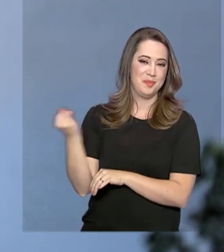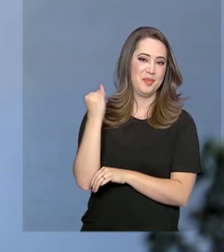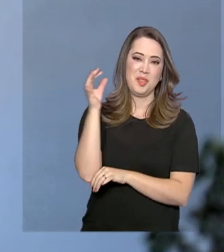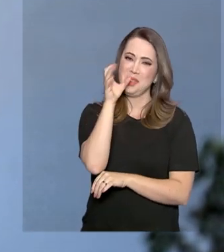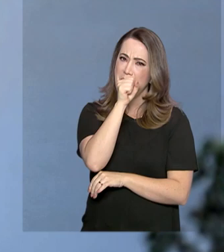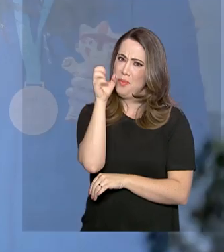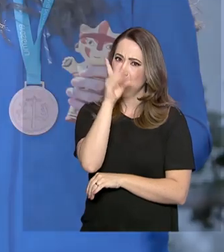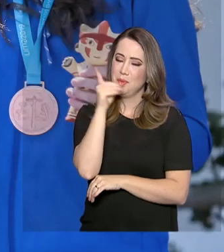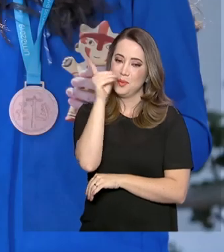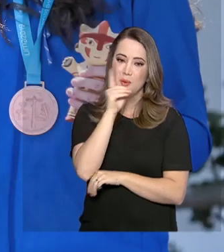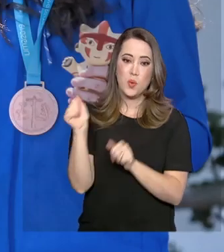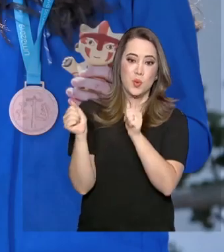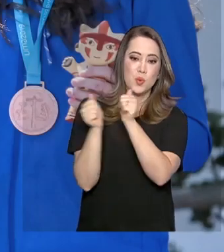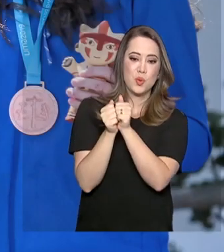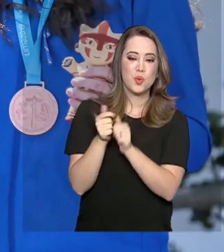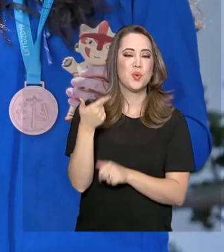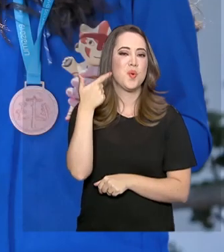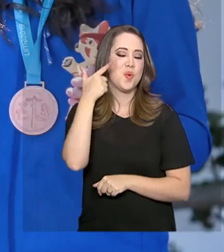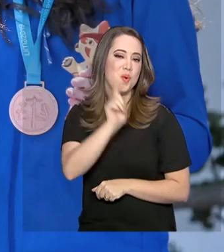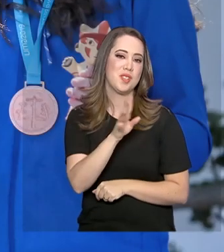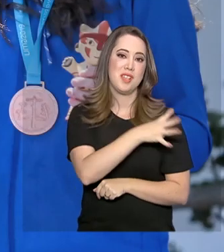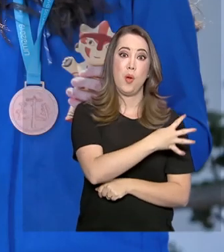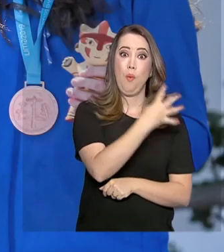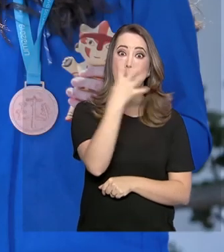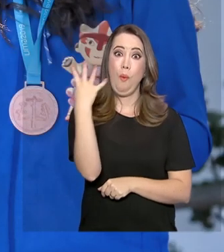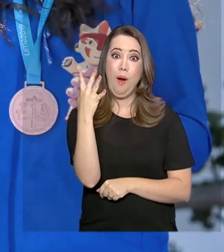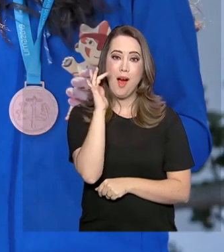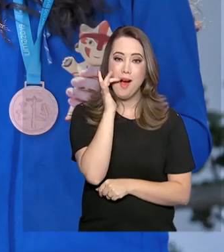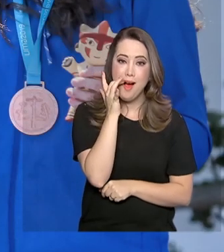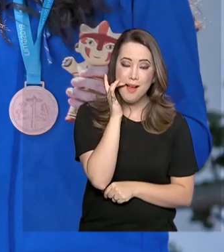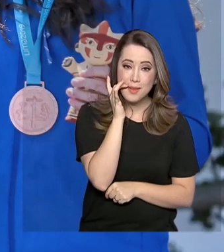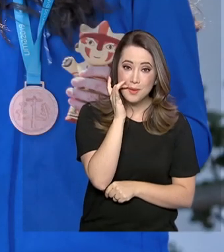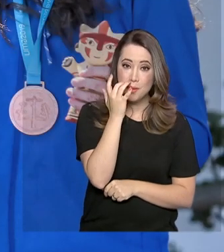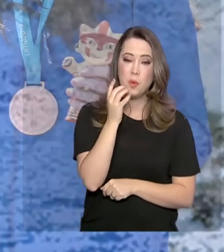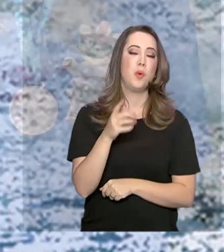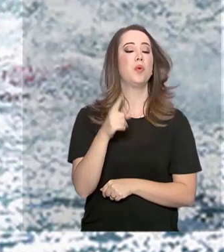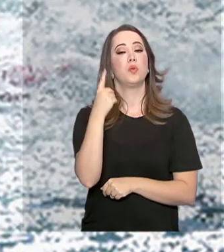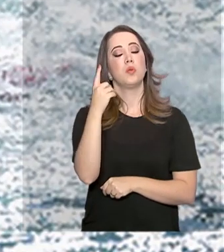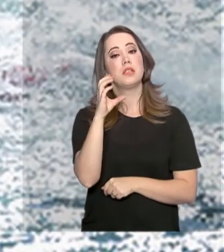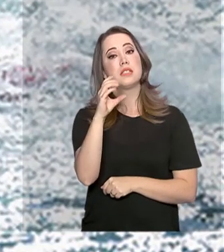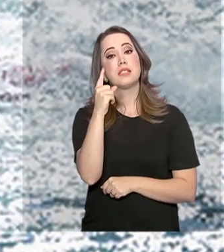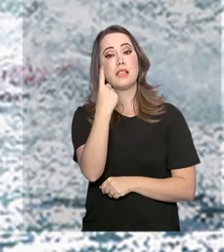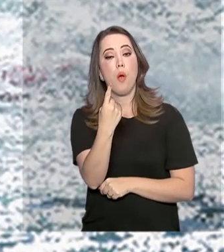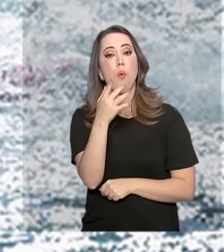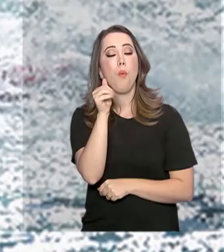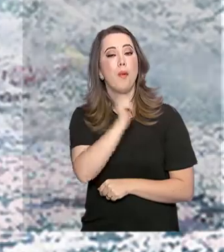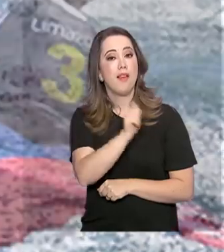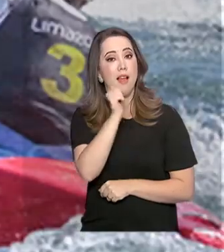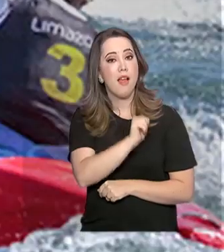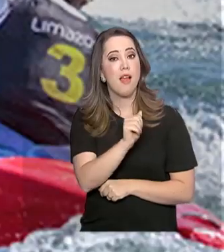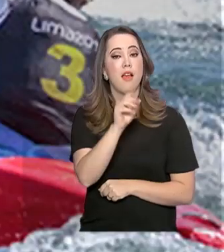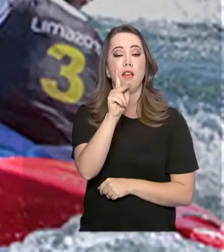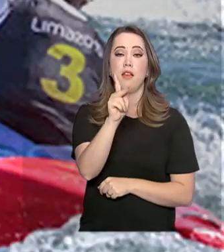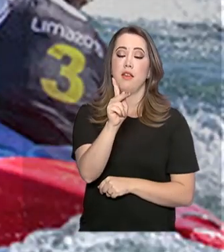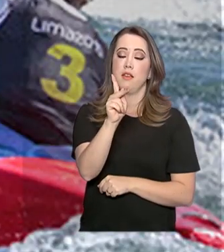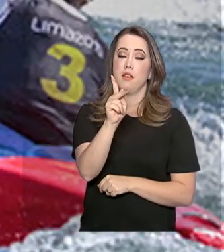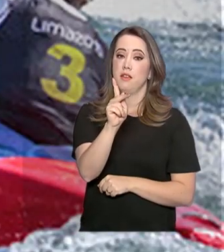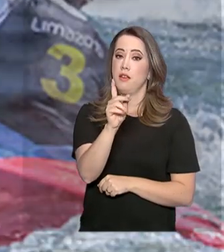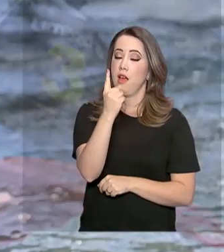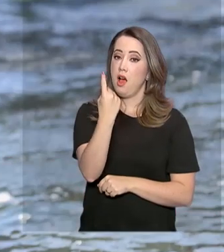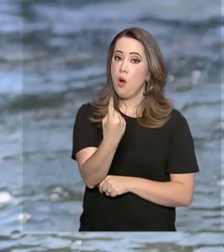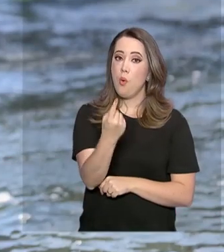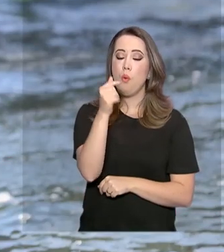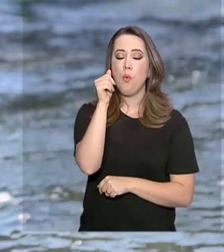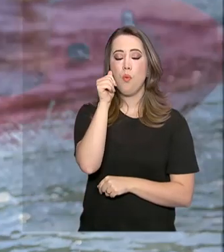de semana. Juntos, eles faturaram os quatro ouros. C1 feminino, K1 masculino e canoagem slalom